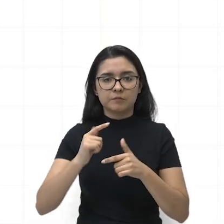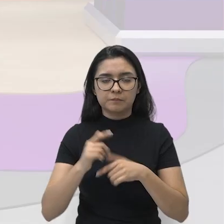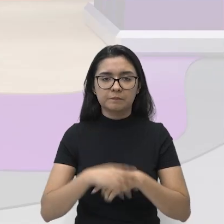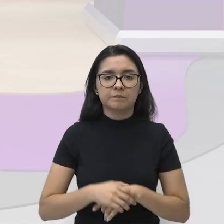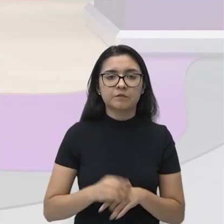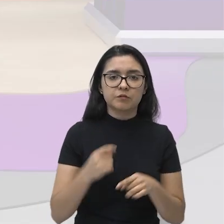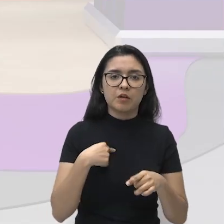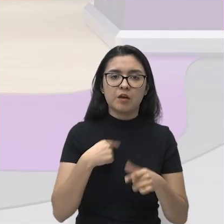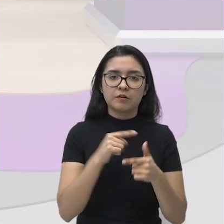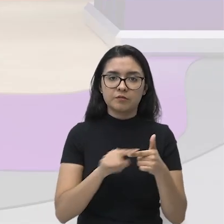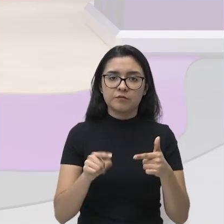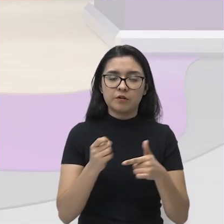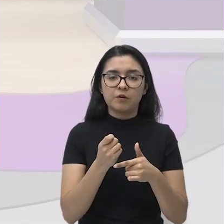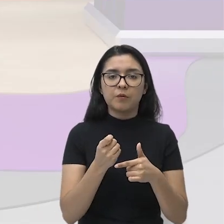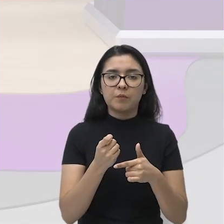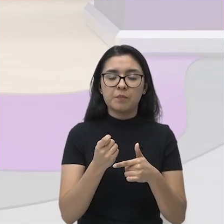de